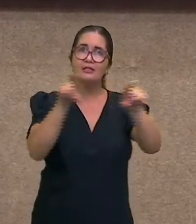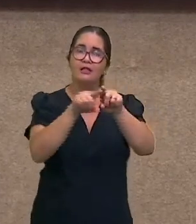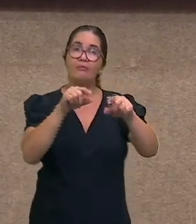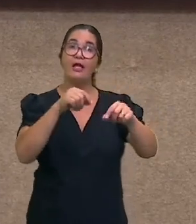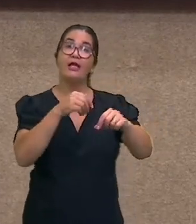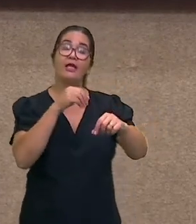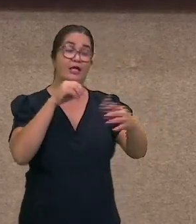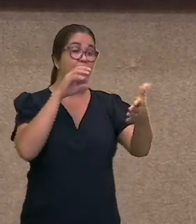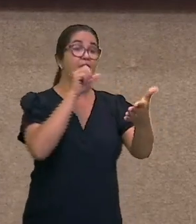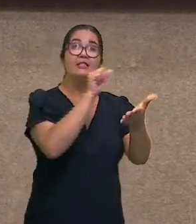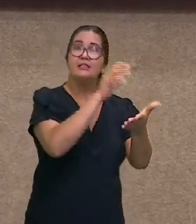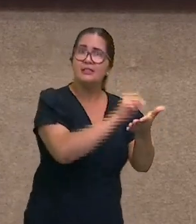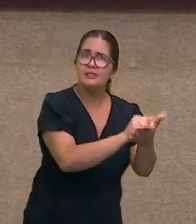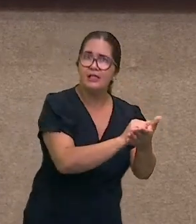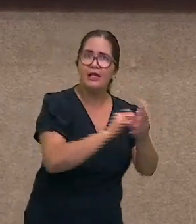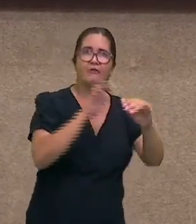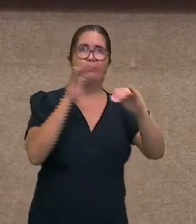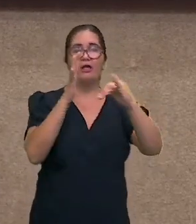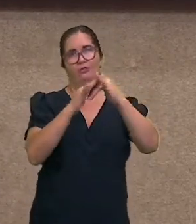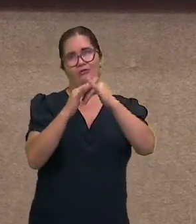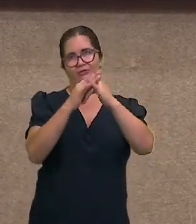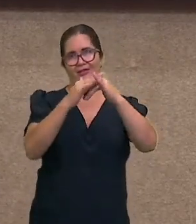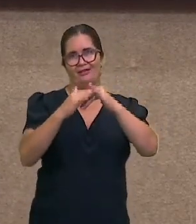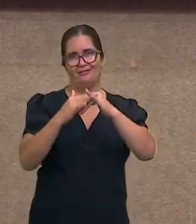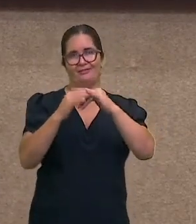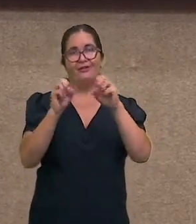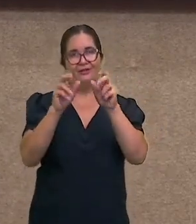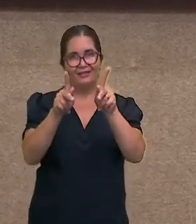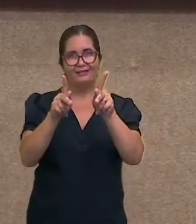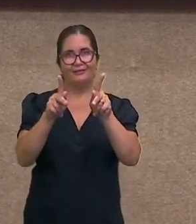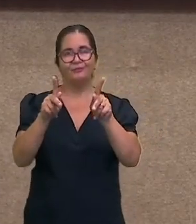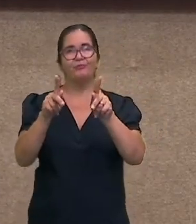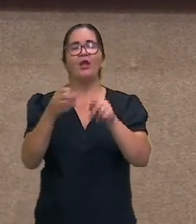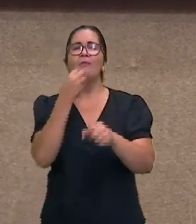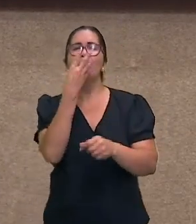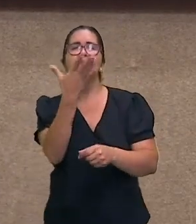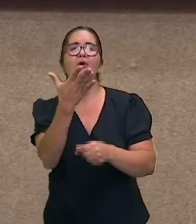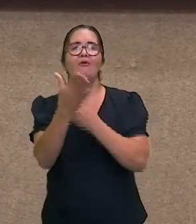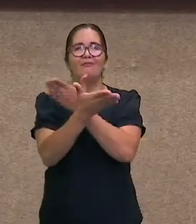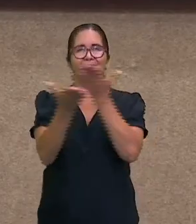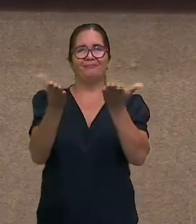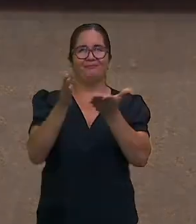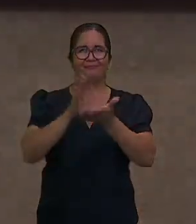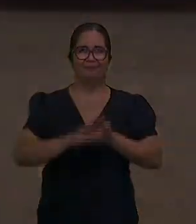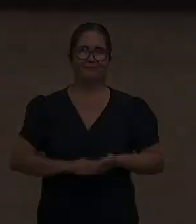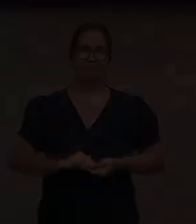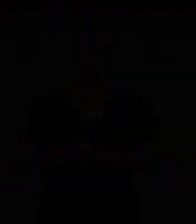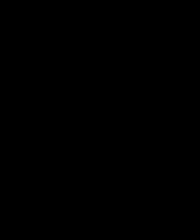inscreva no nosso canal do YouTube SMED-GV. Boa aula a todos!